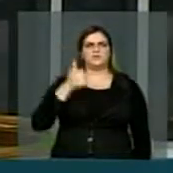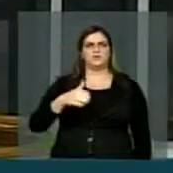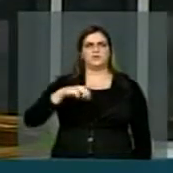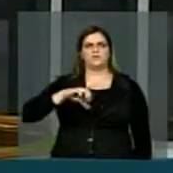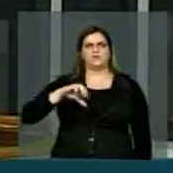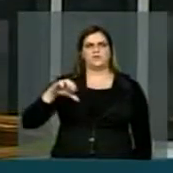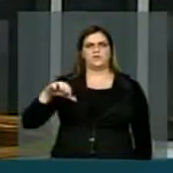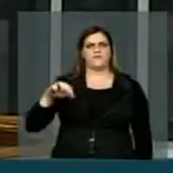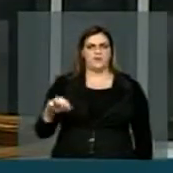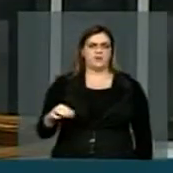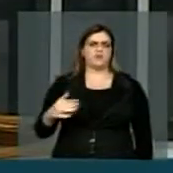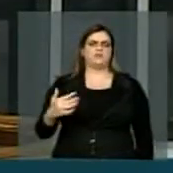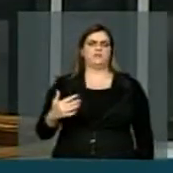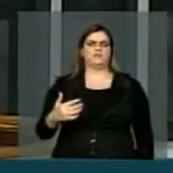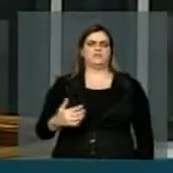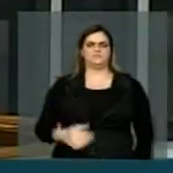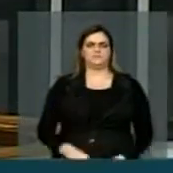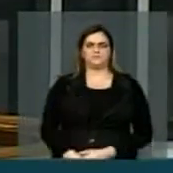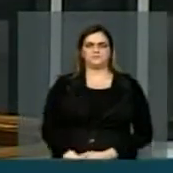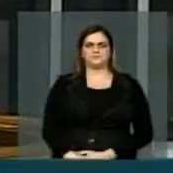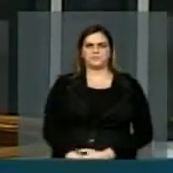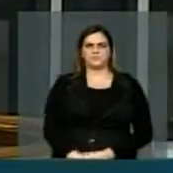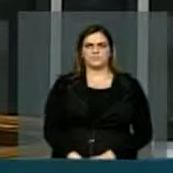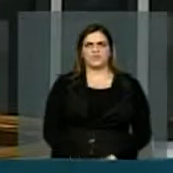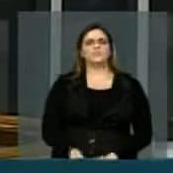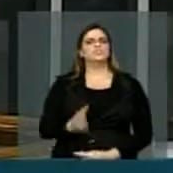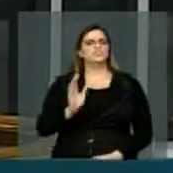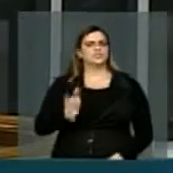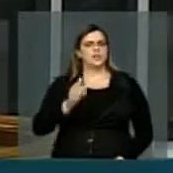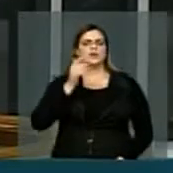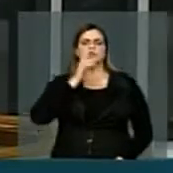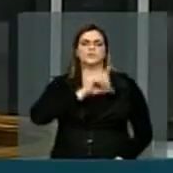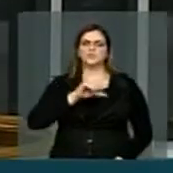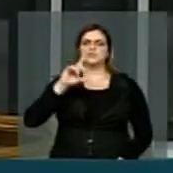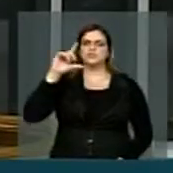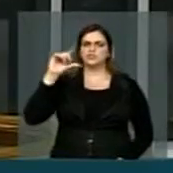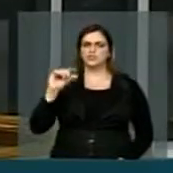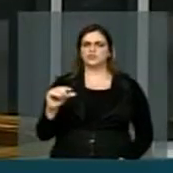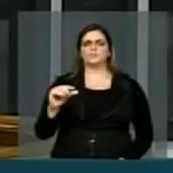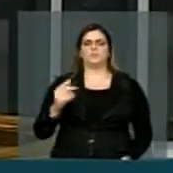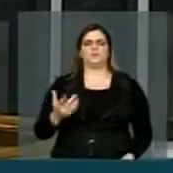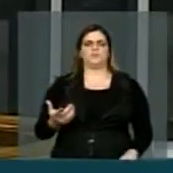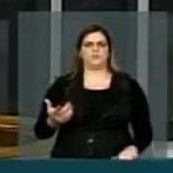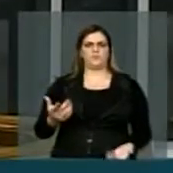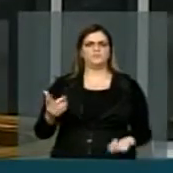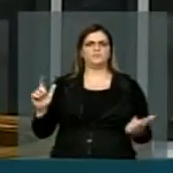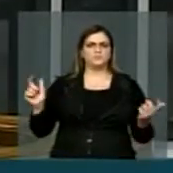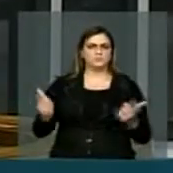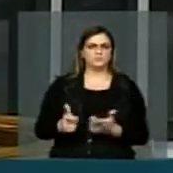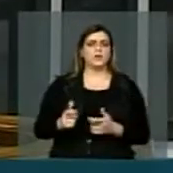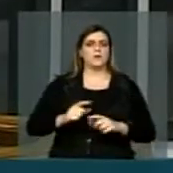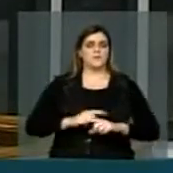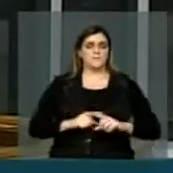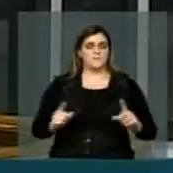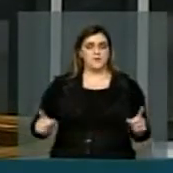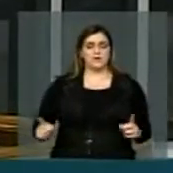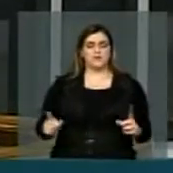1990. E aí a gente reduziu essa taxa de mortalidade. O Brasil hoje